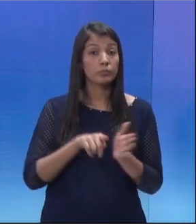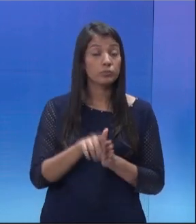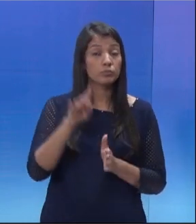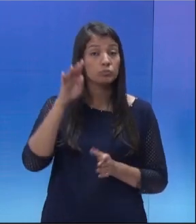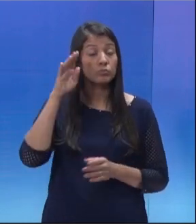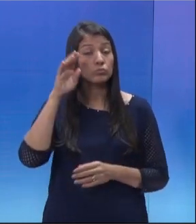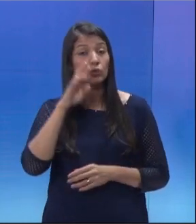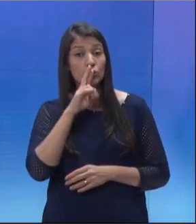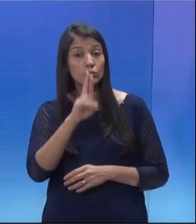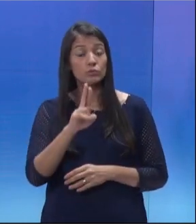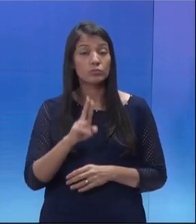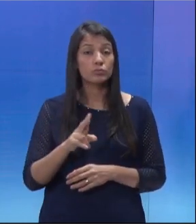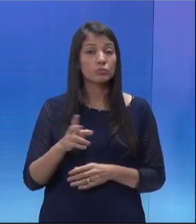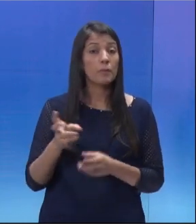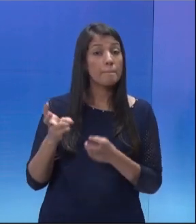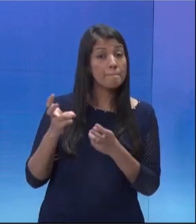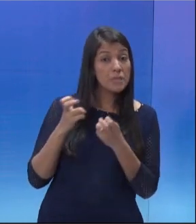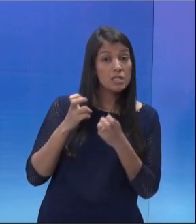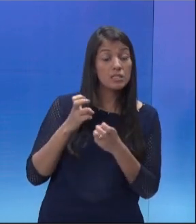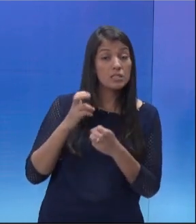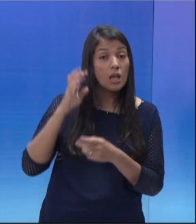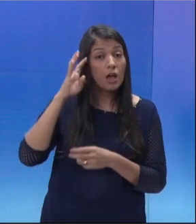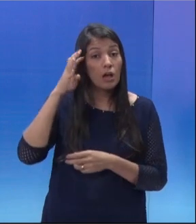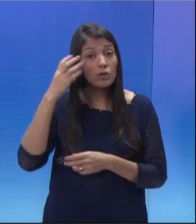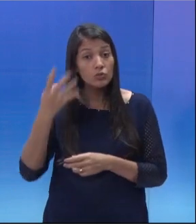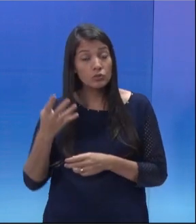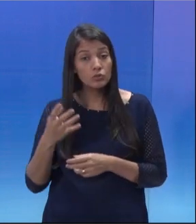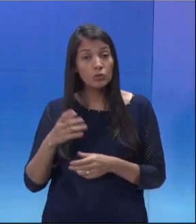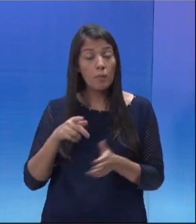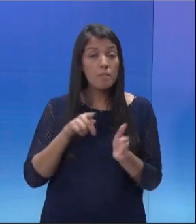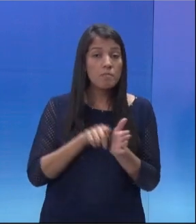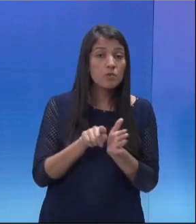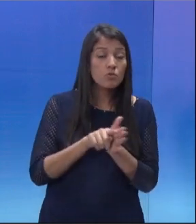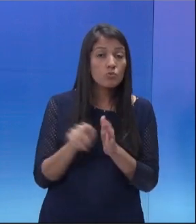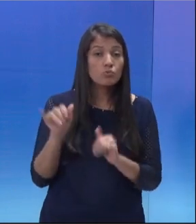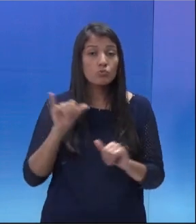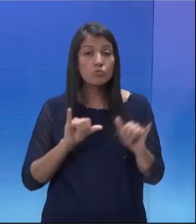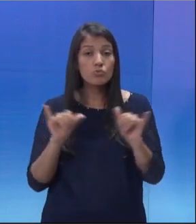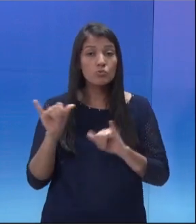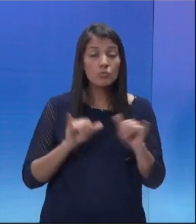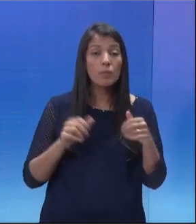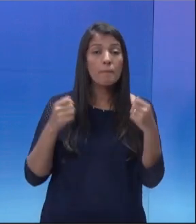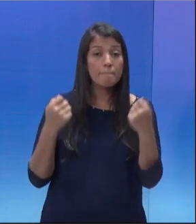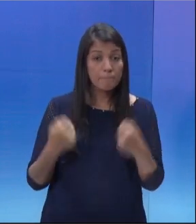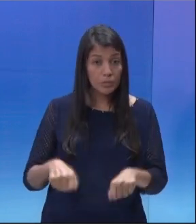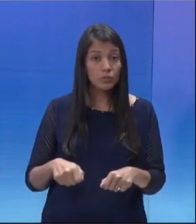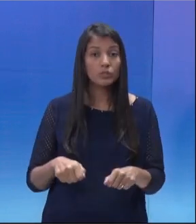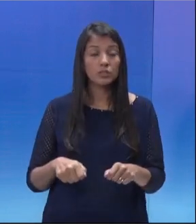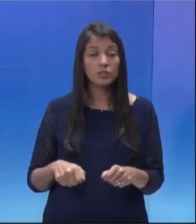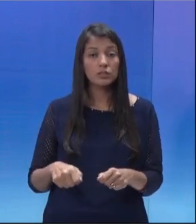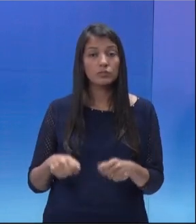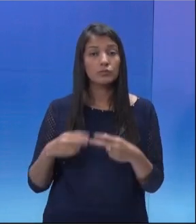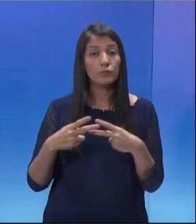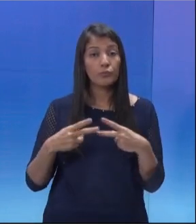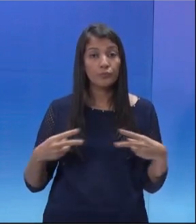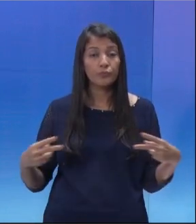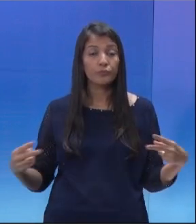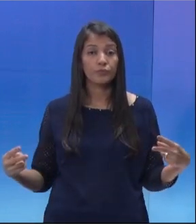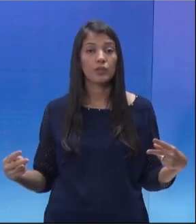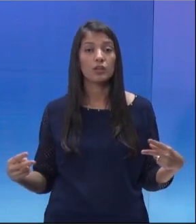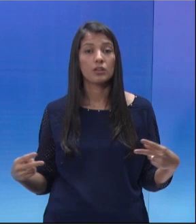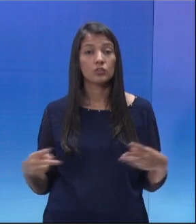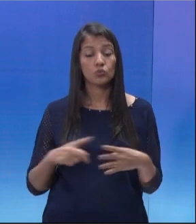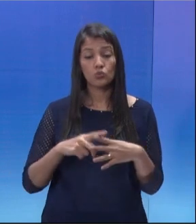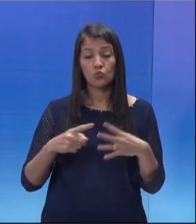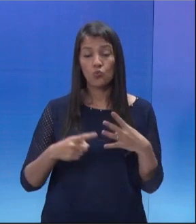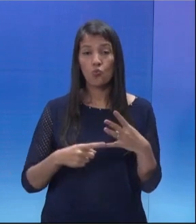que a resolução de exercícios de química ela pode se dar em inúmeras abordagens. Nós temos questões que nós podemos abordar 4